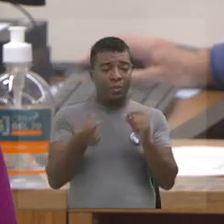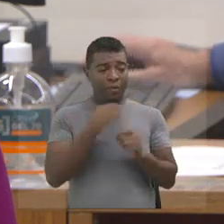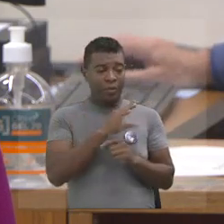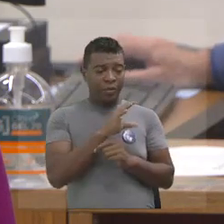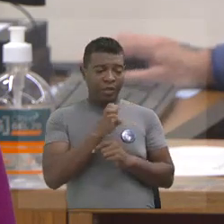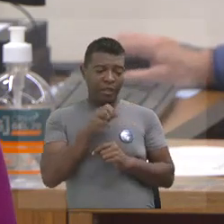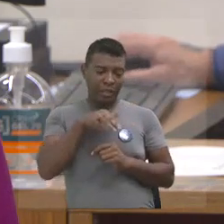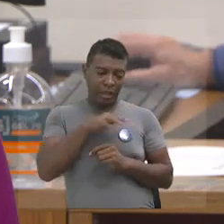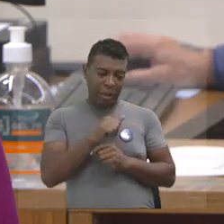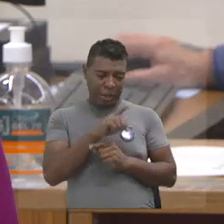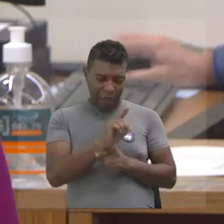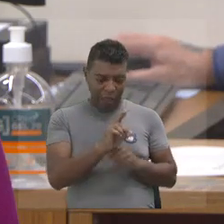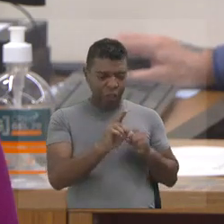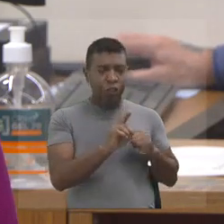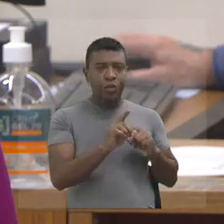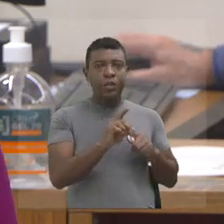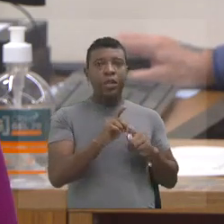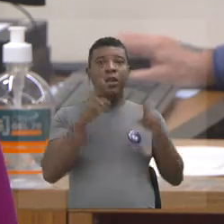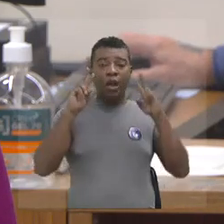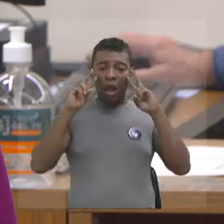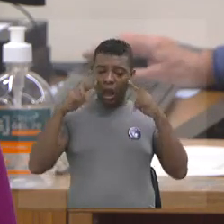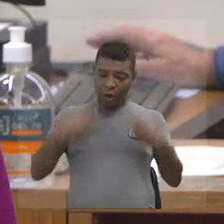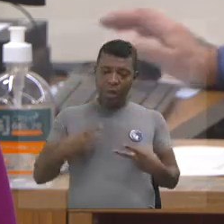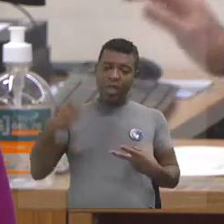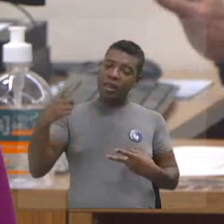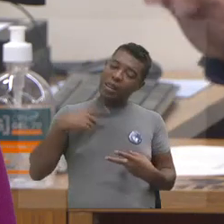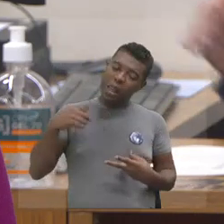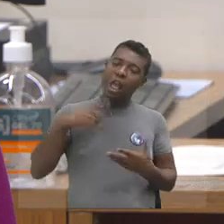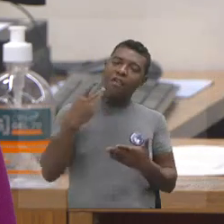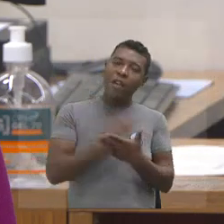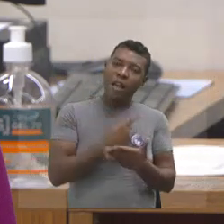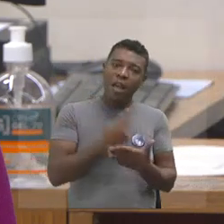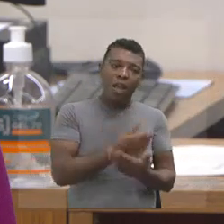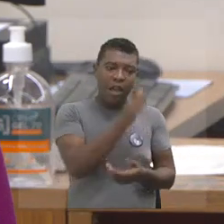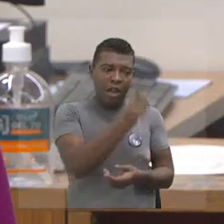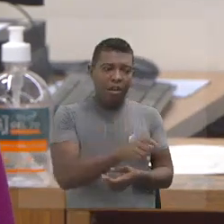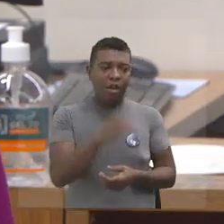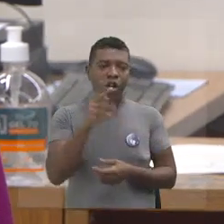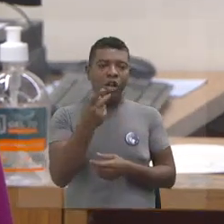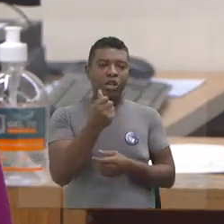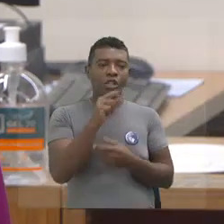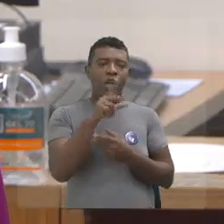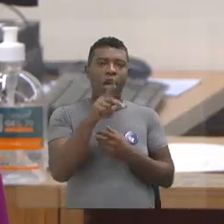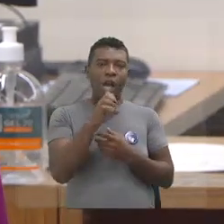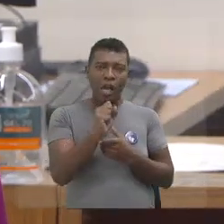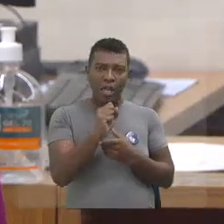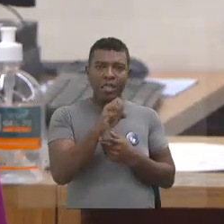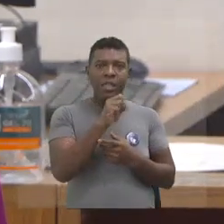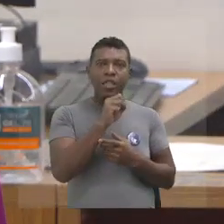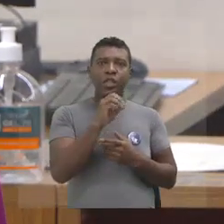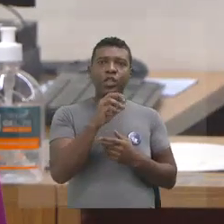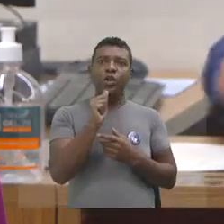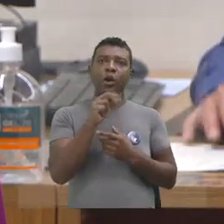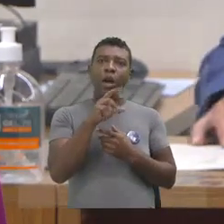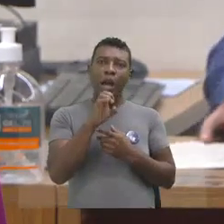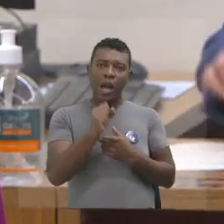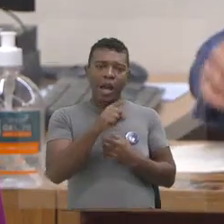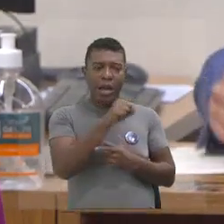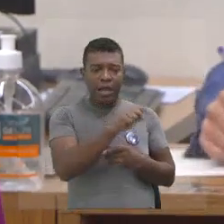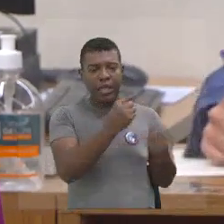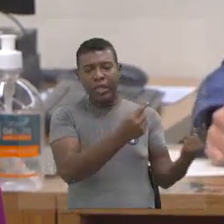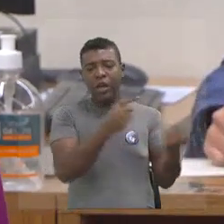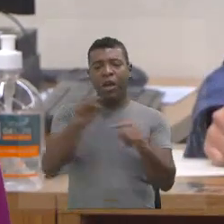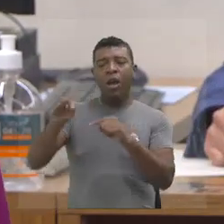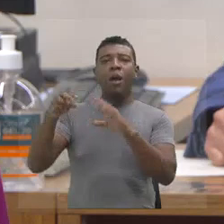reconheceu que houve erro do eixo superintendente Charles Soares ao anular o ato de infração Lavrado contra mineradora